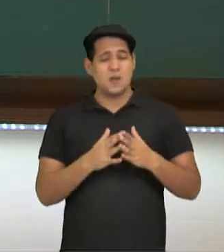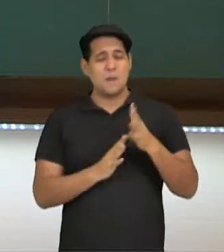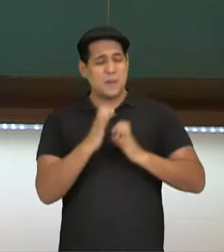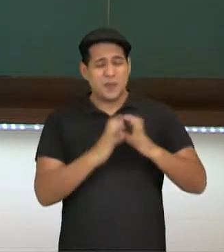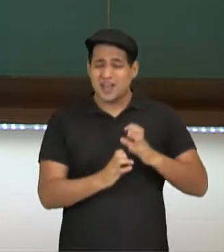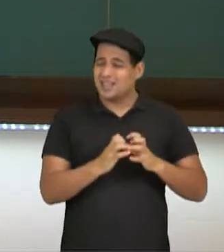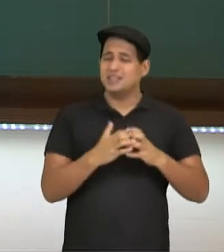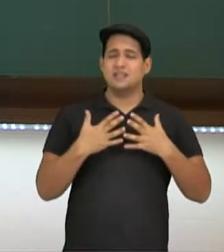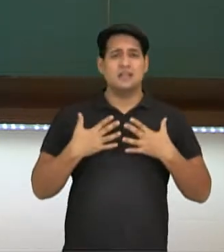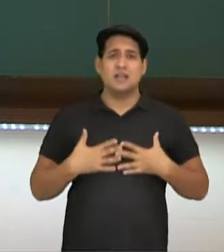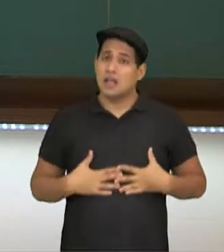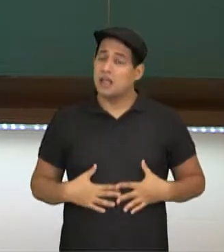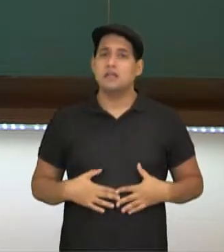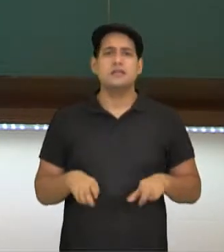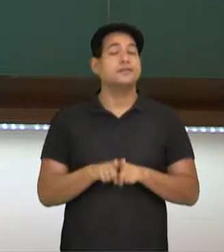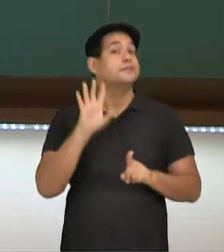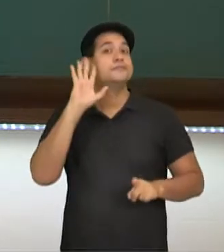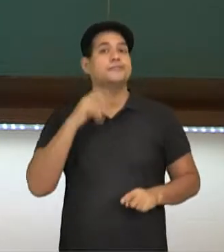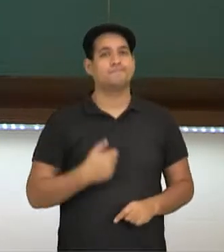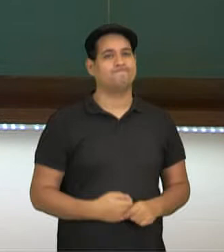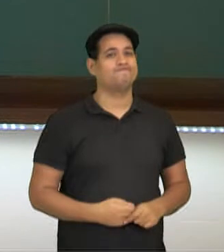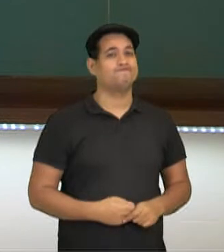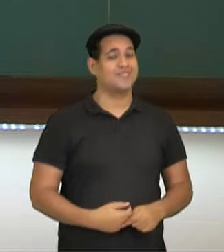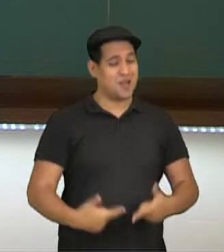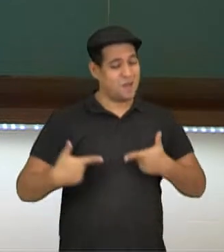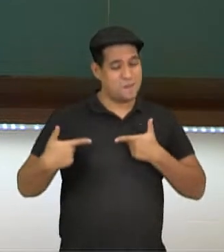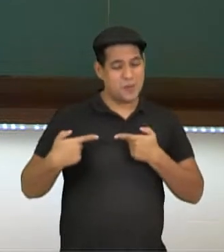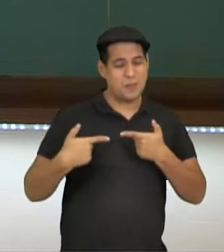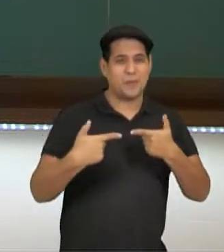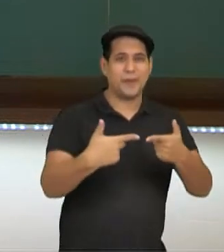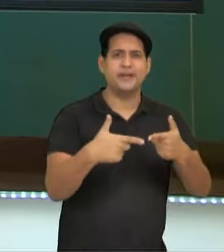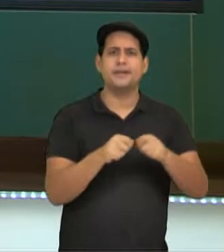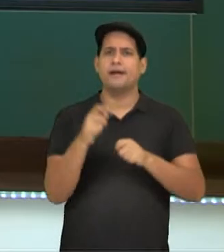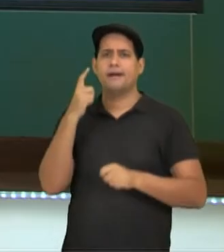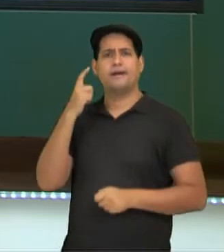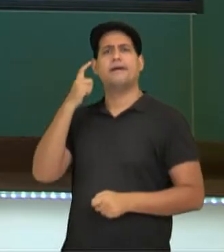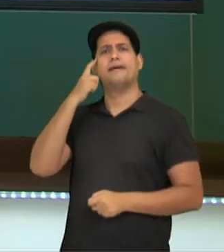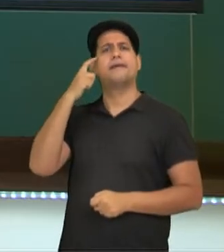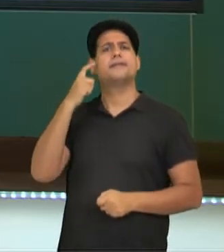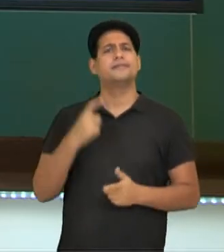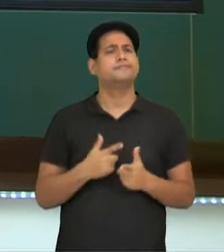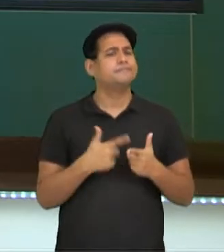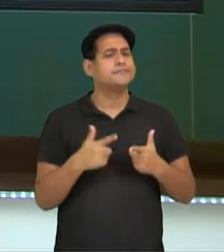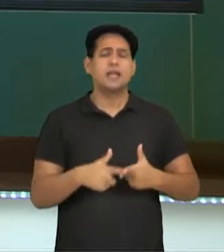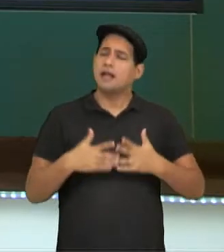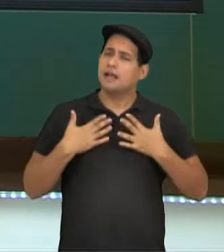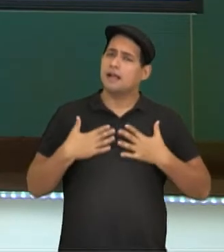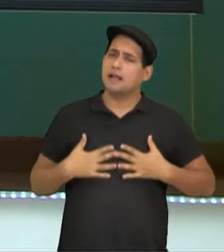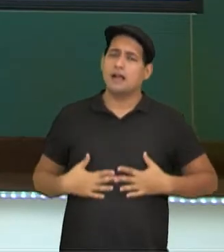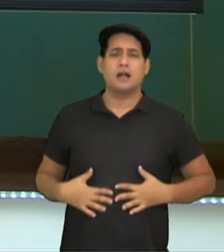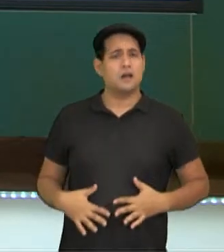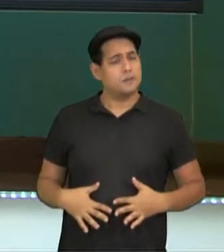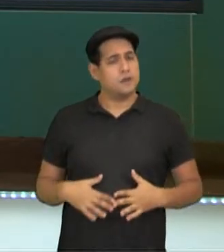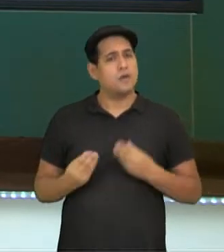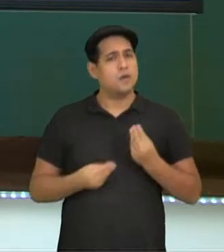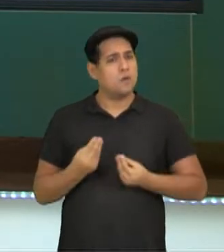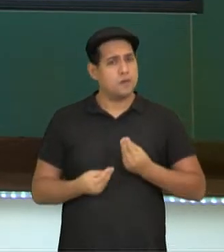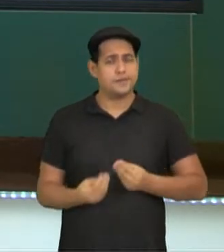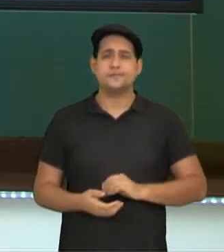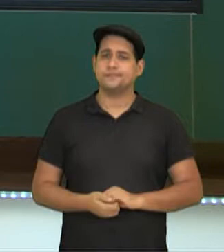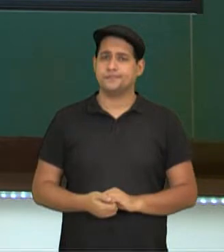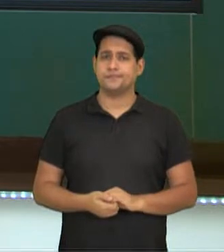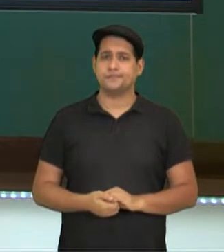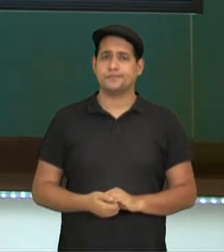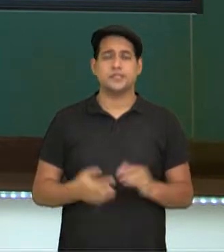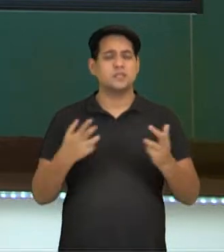conflitos? Bom, o que aconteceu foi uma grande guerra, que daí vai fazer as pessoas pensarem em soluções mais pacíficas.